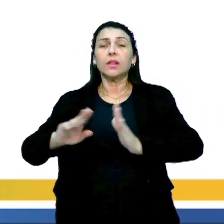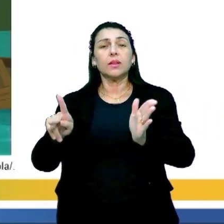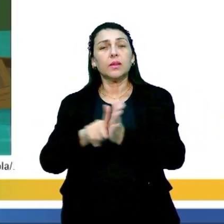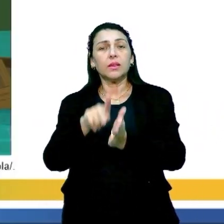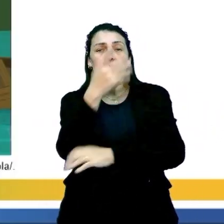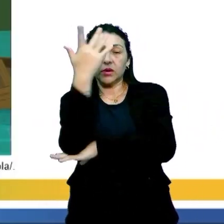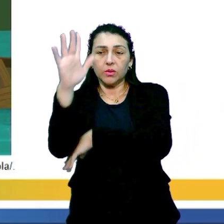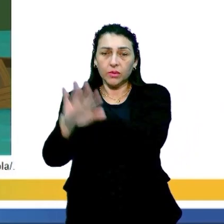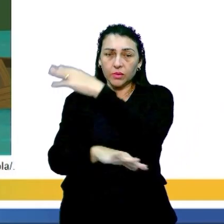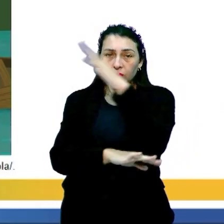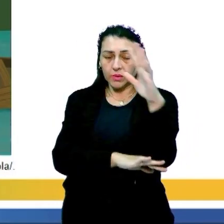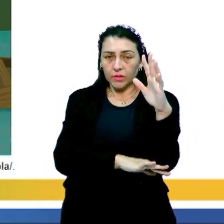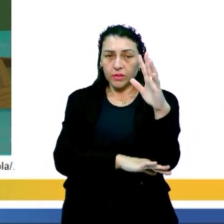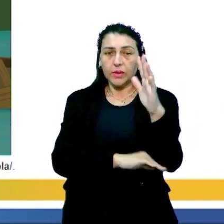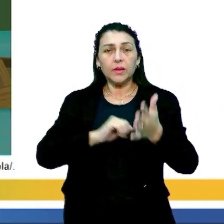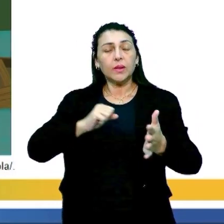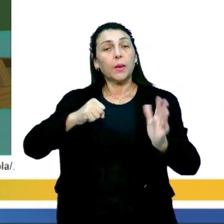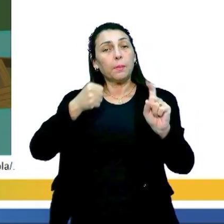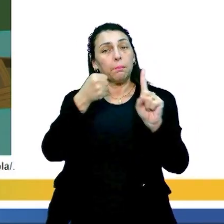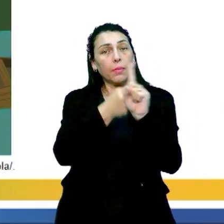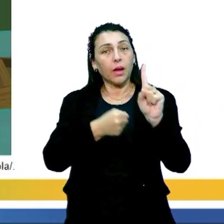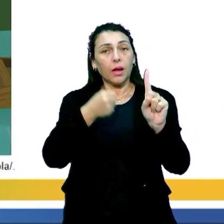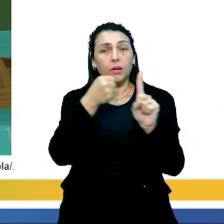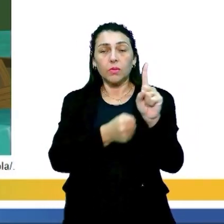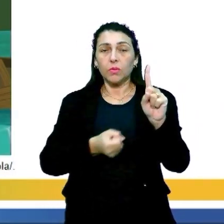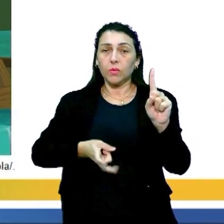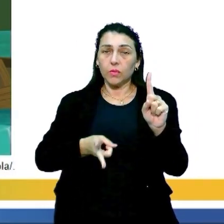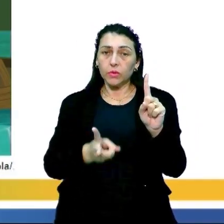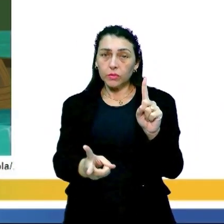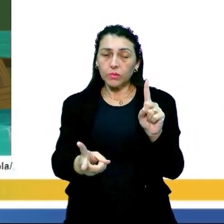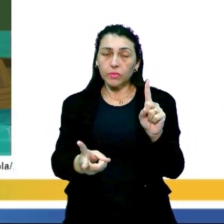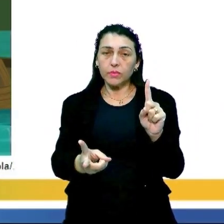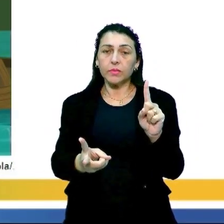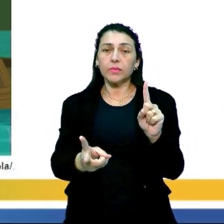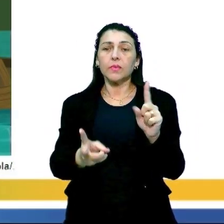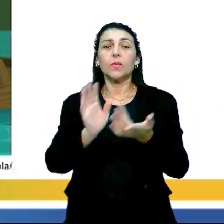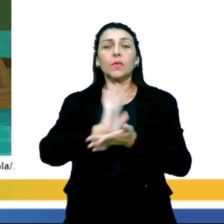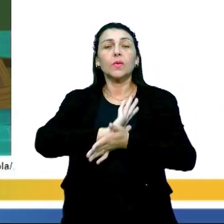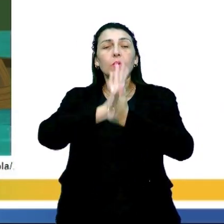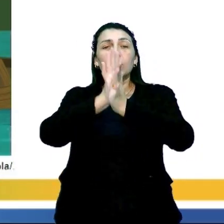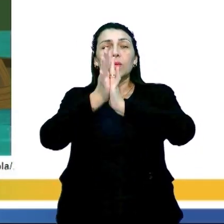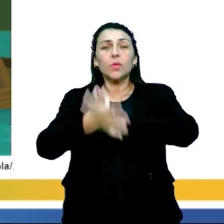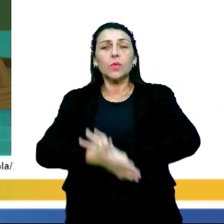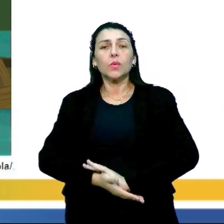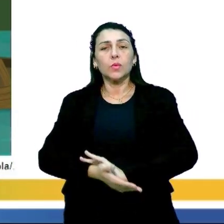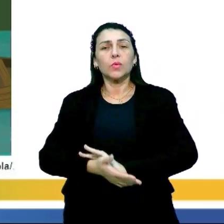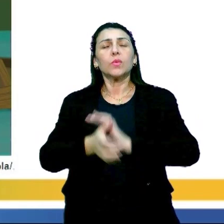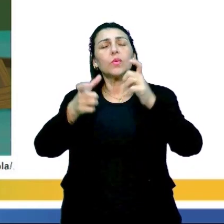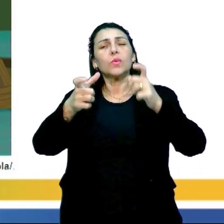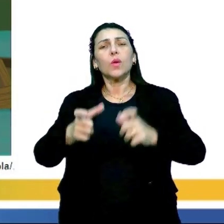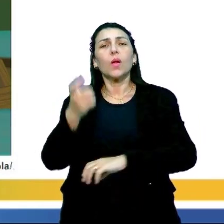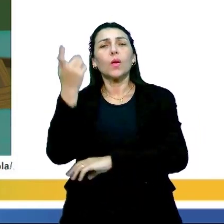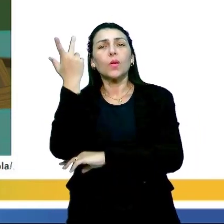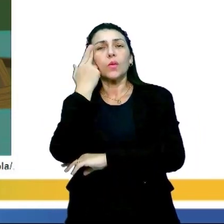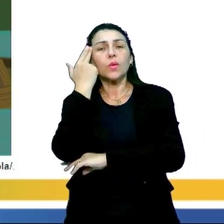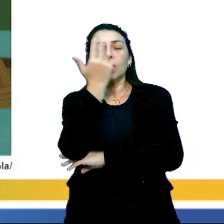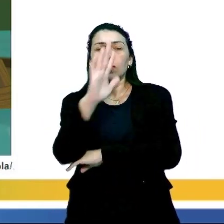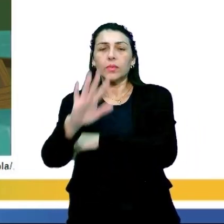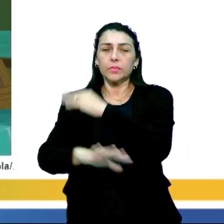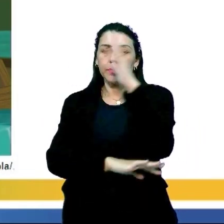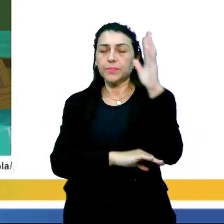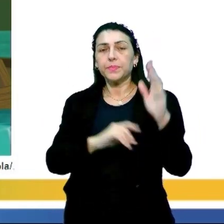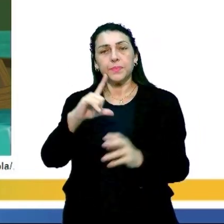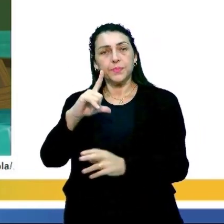e esses impactos eles continuam. A destruição de um habitat natural.